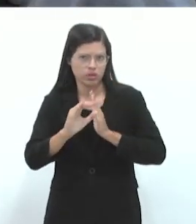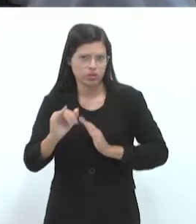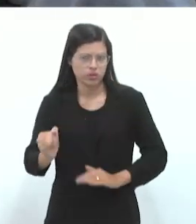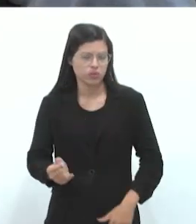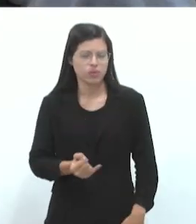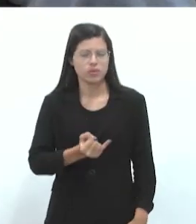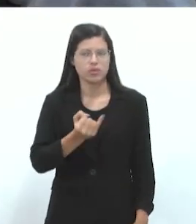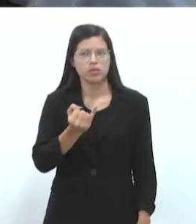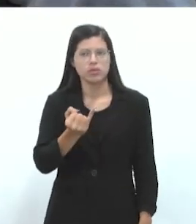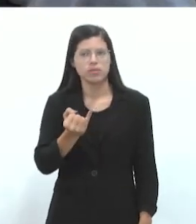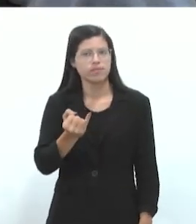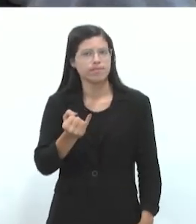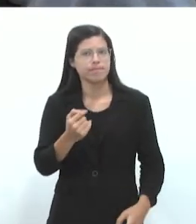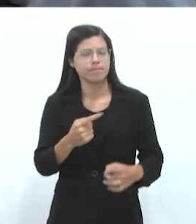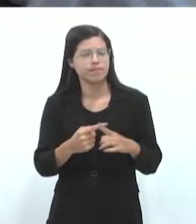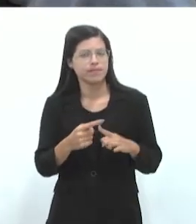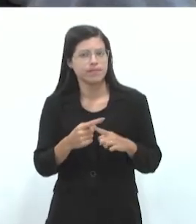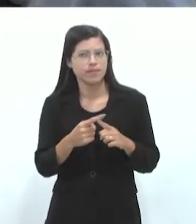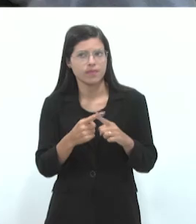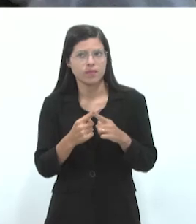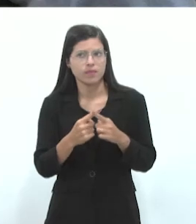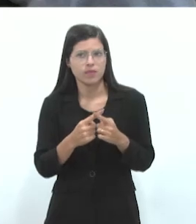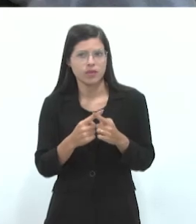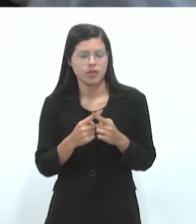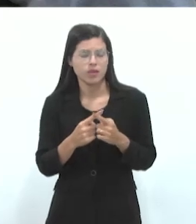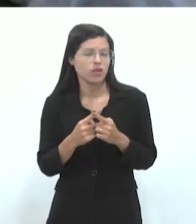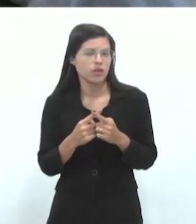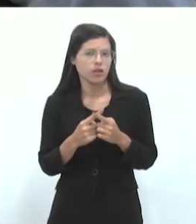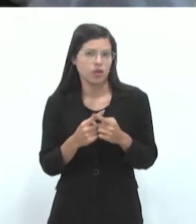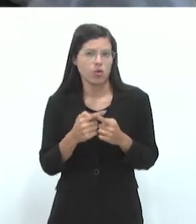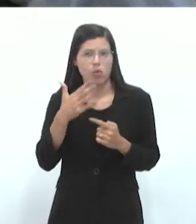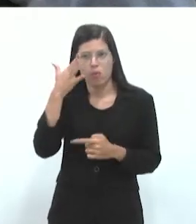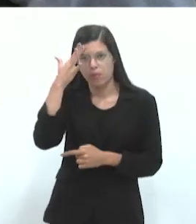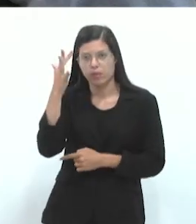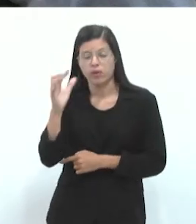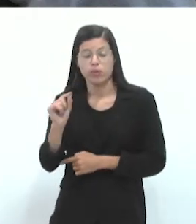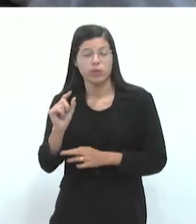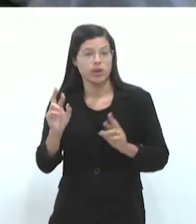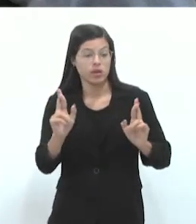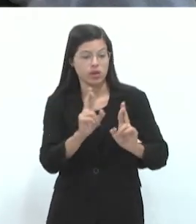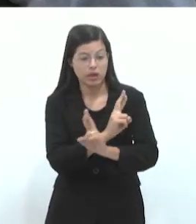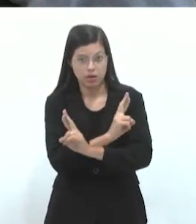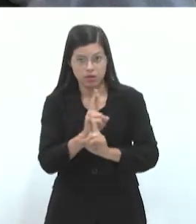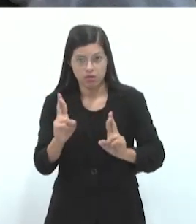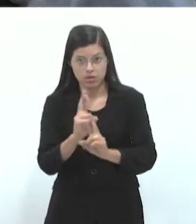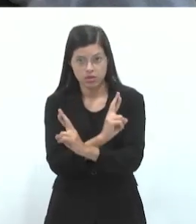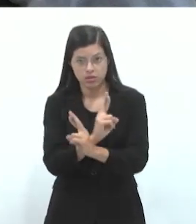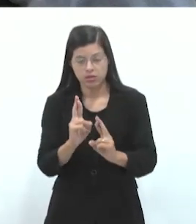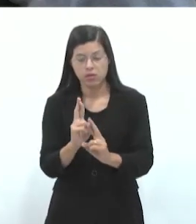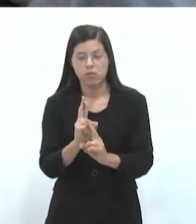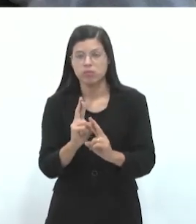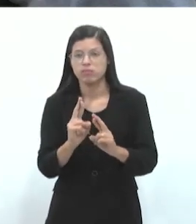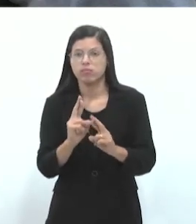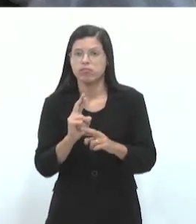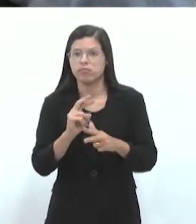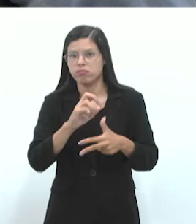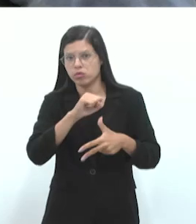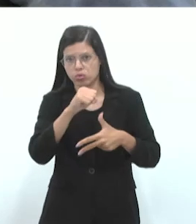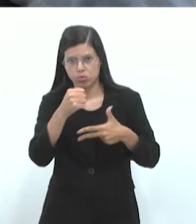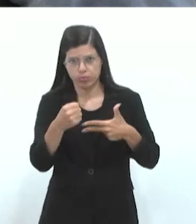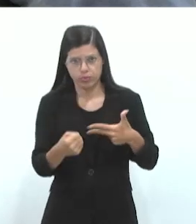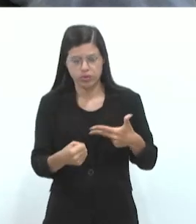Justiça, porque eu entendo que essas relações entre os poderes deveriam